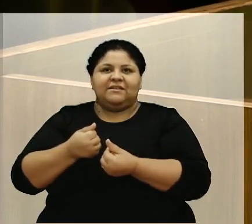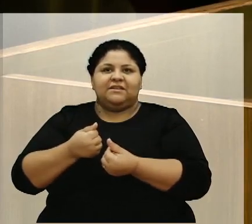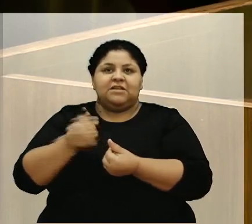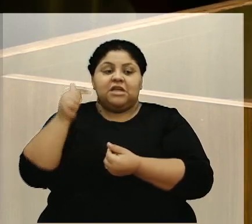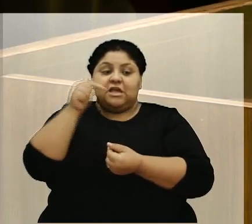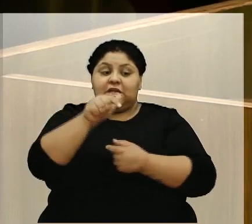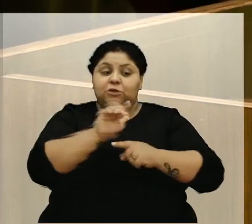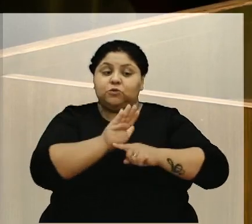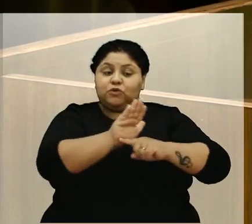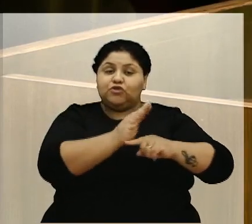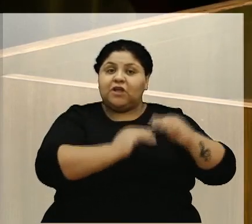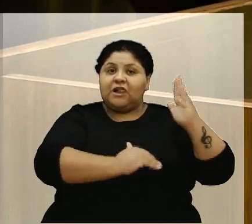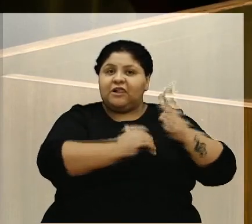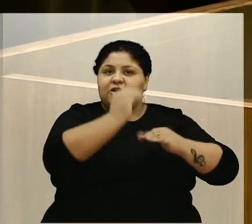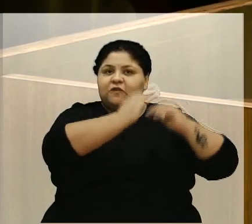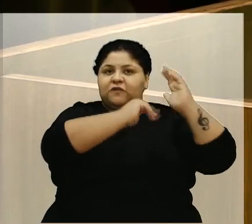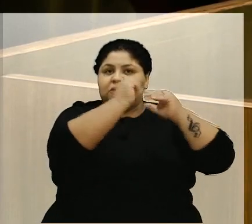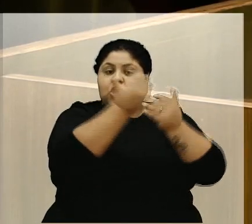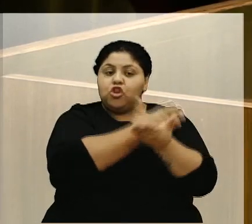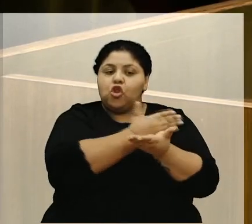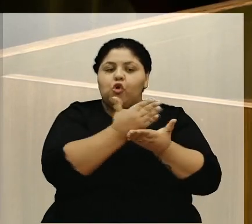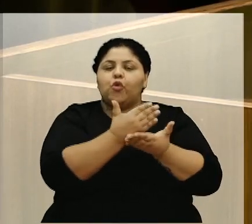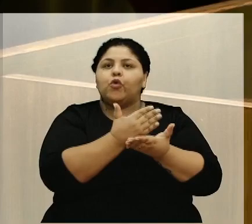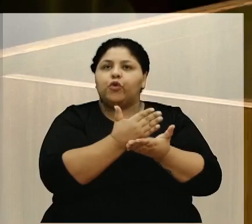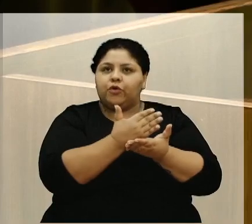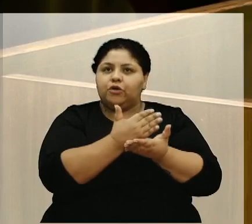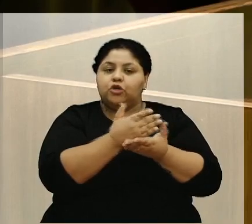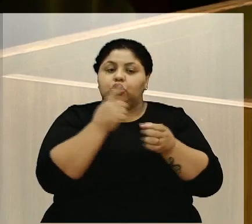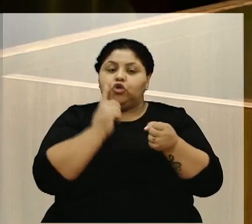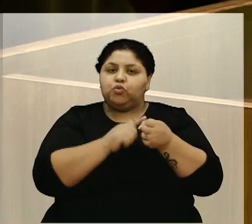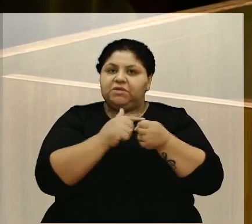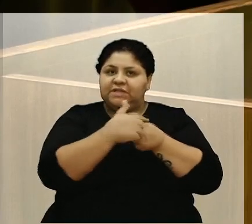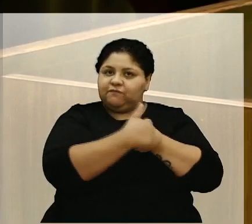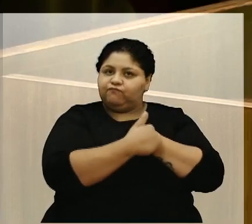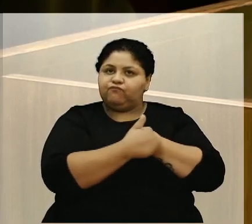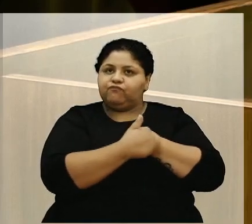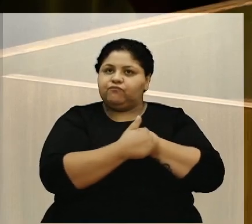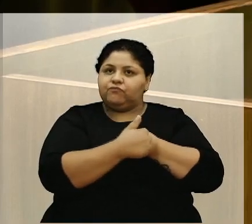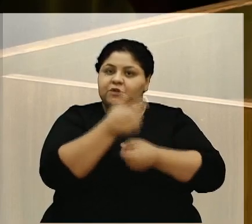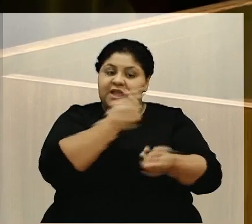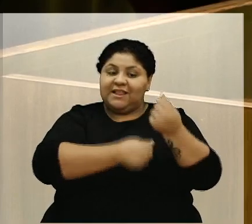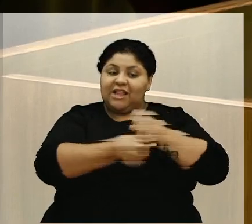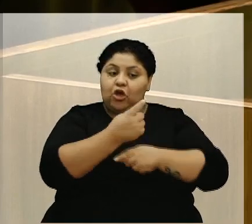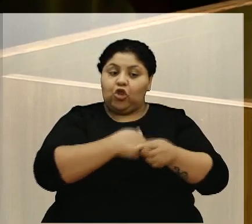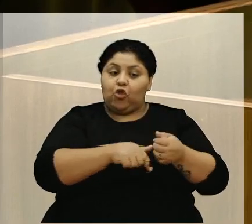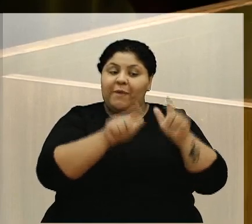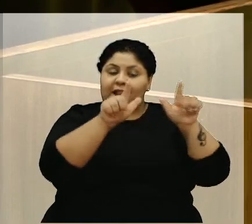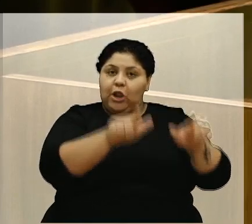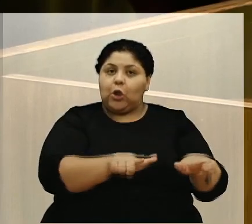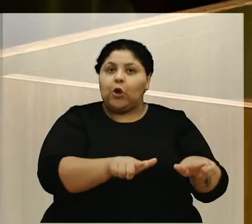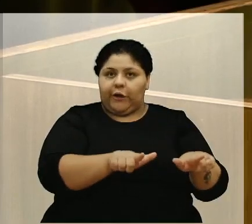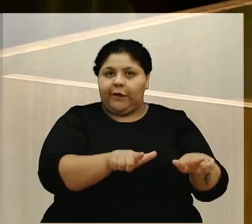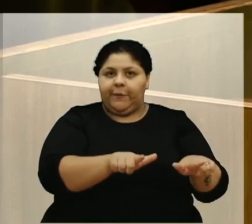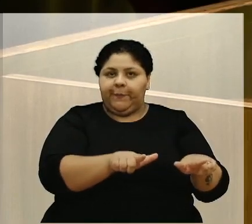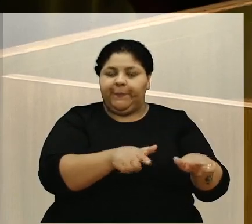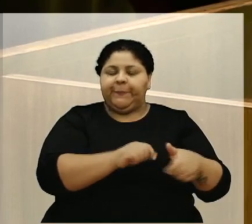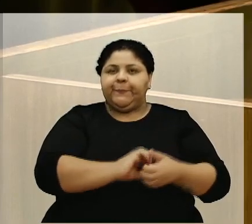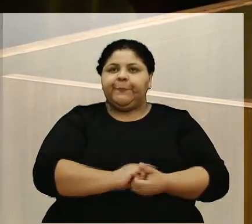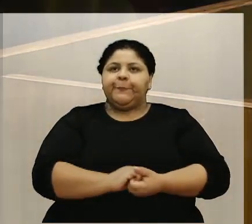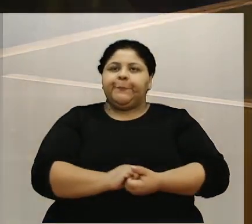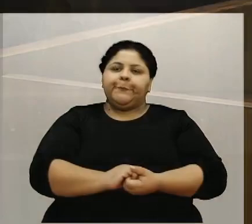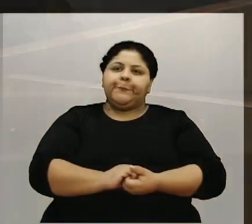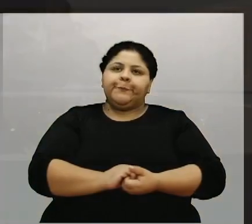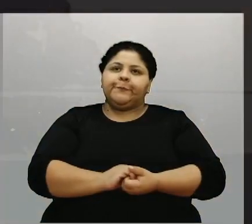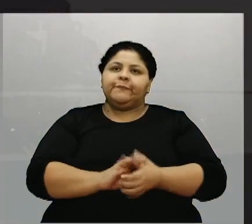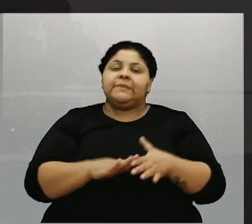o desenvolvimento, o início do desenvolvimento das cidades e da economia local, especificamente, né?